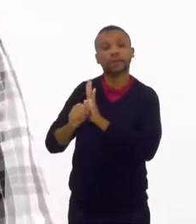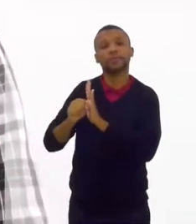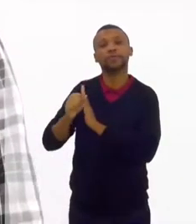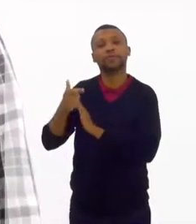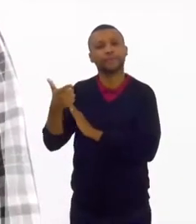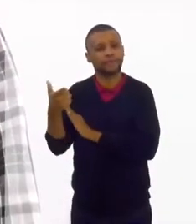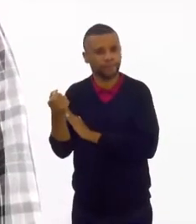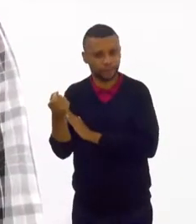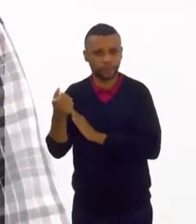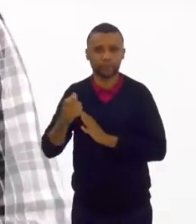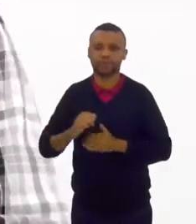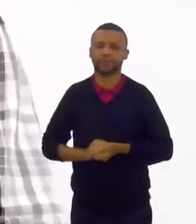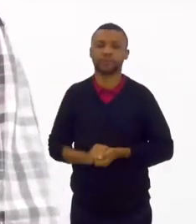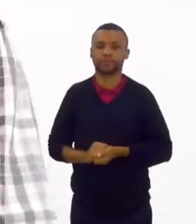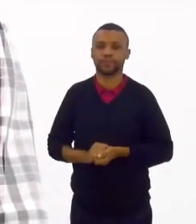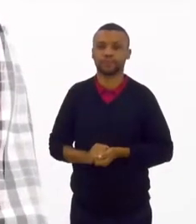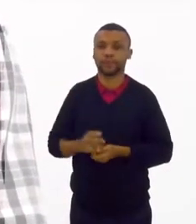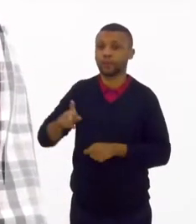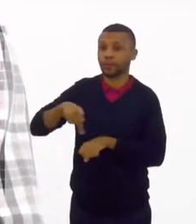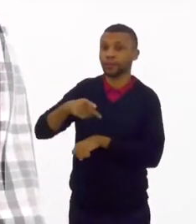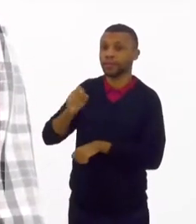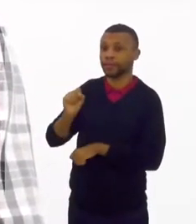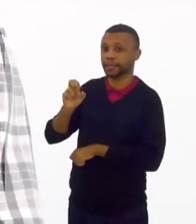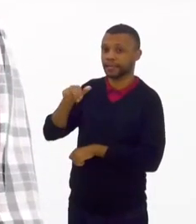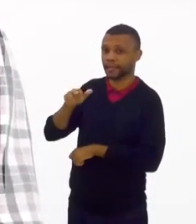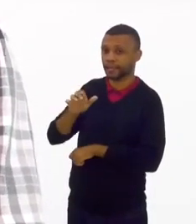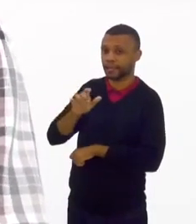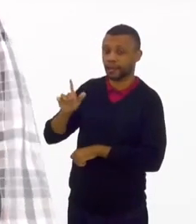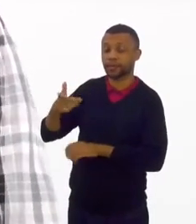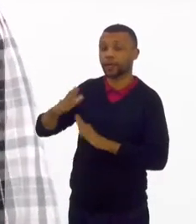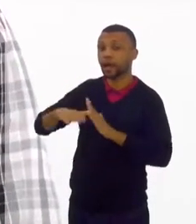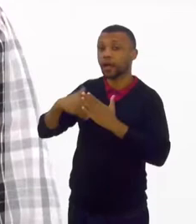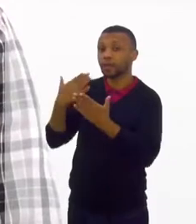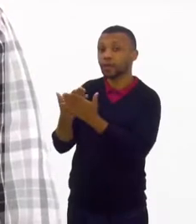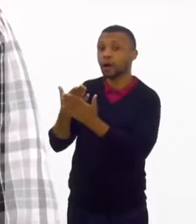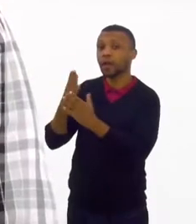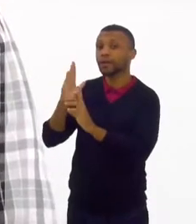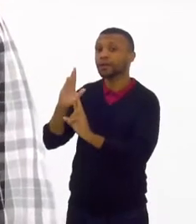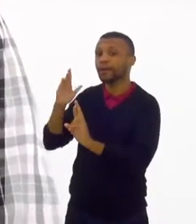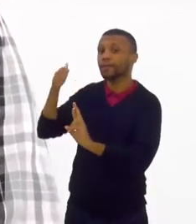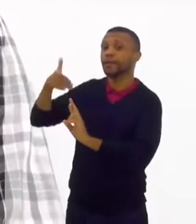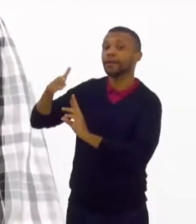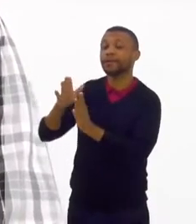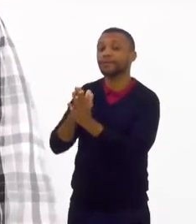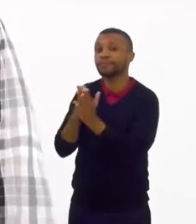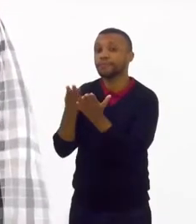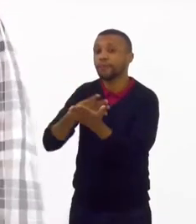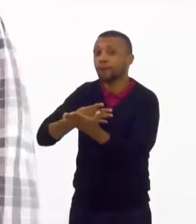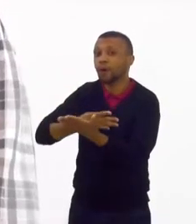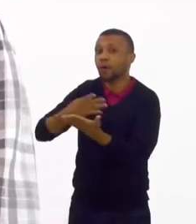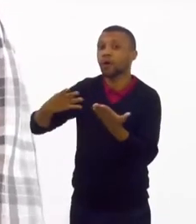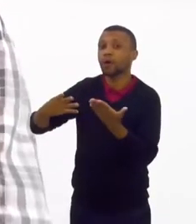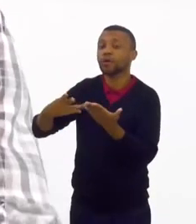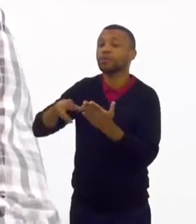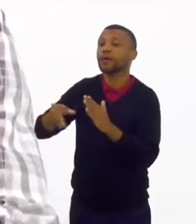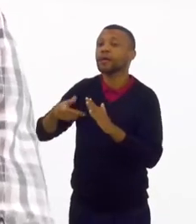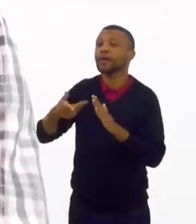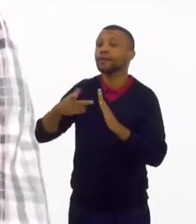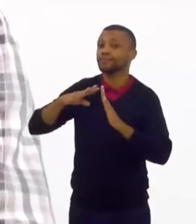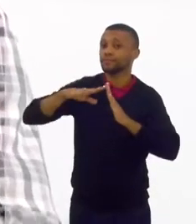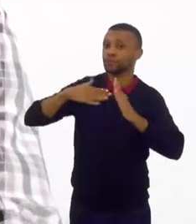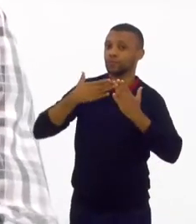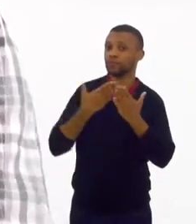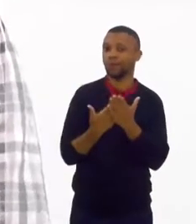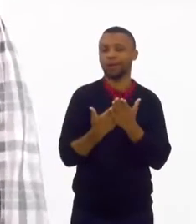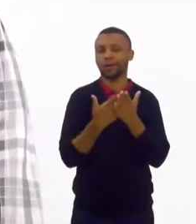XX. No Senegal, o que tinha ali são escolas alcorânicas, que não era meramente escola, mas era